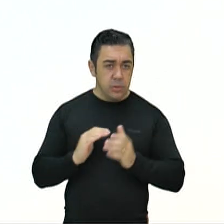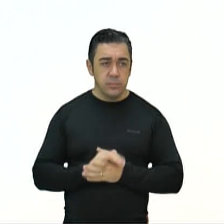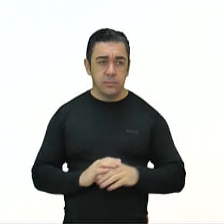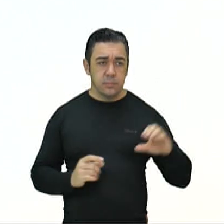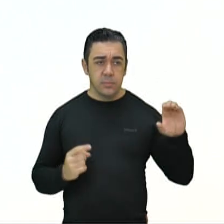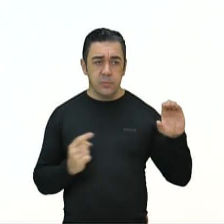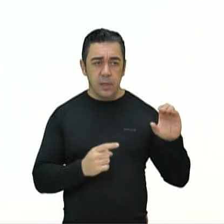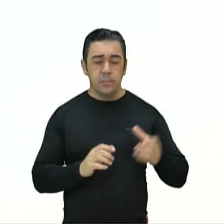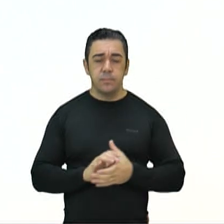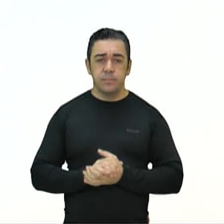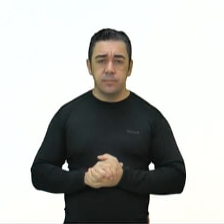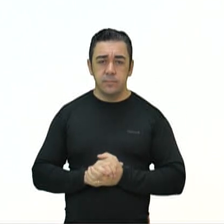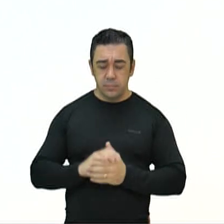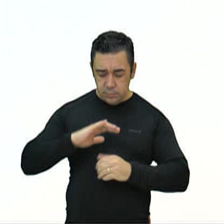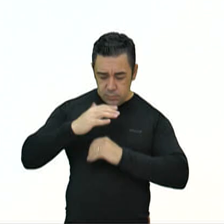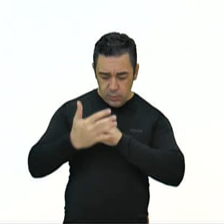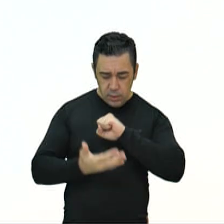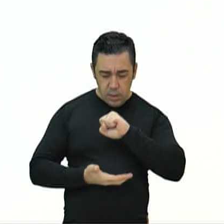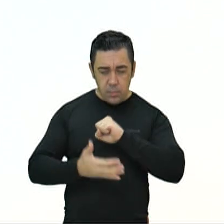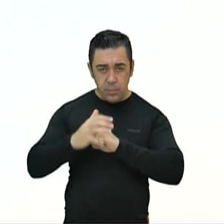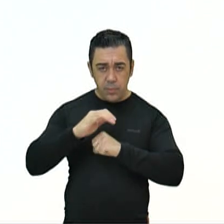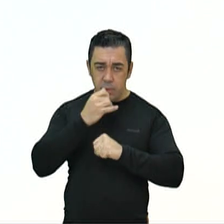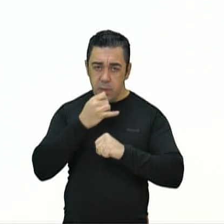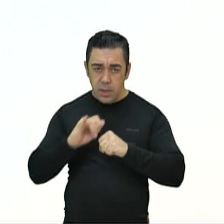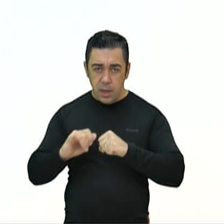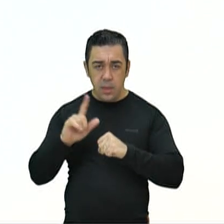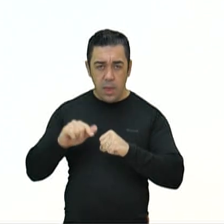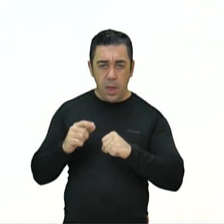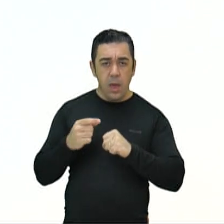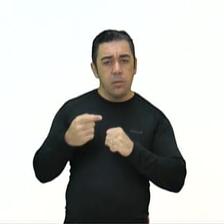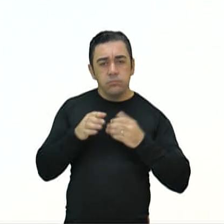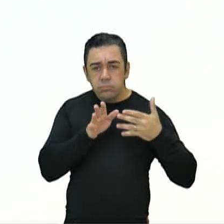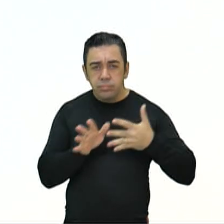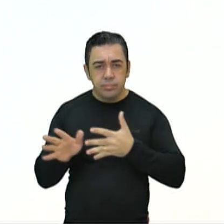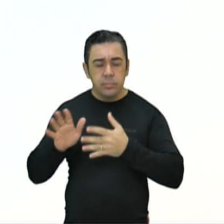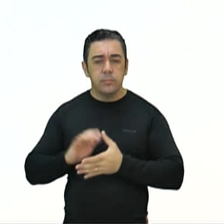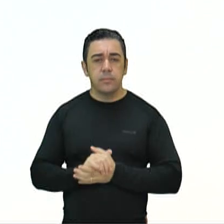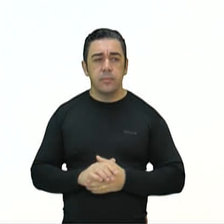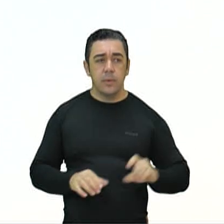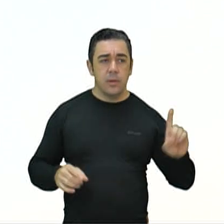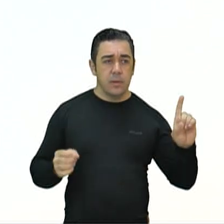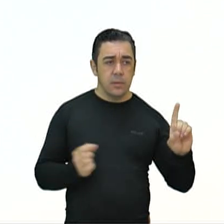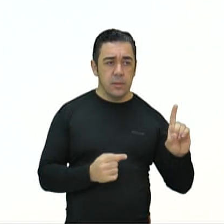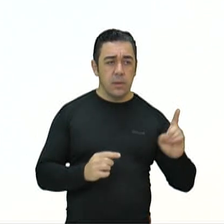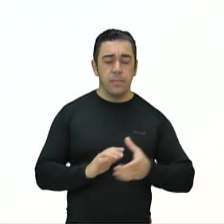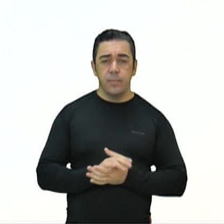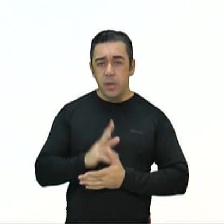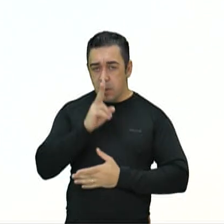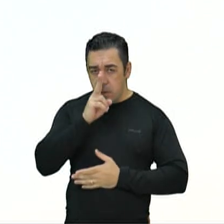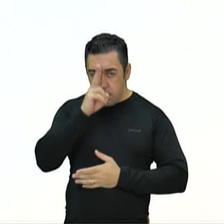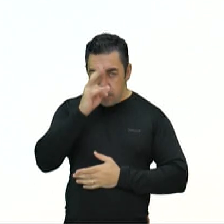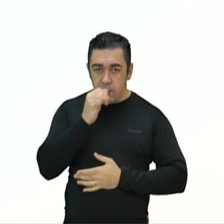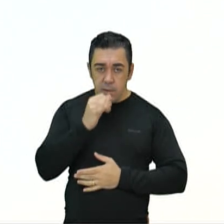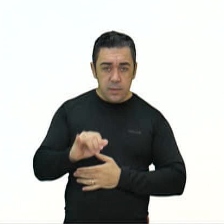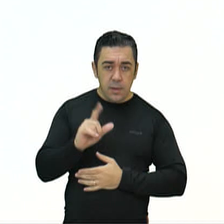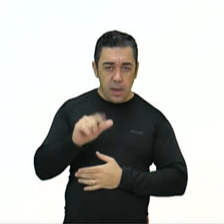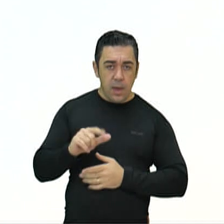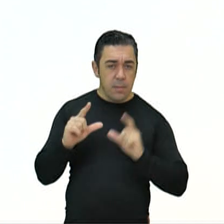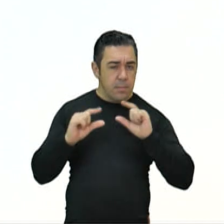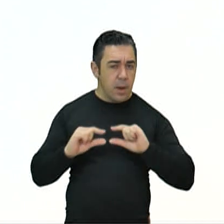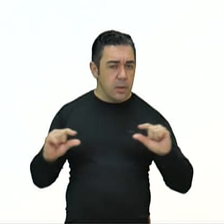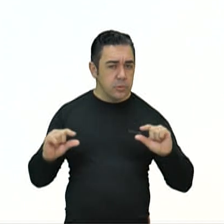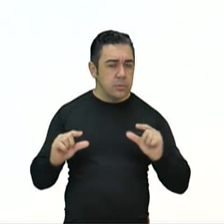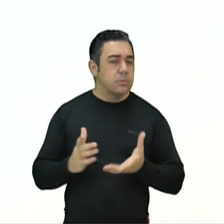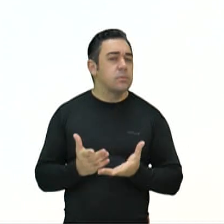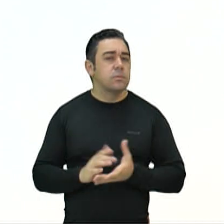letra C, o campo elétrico envolvido for uniforme, e a letra D, a força elétrica envolvida for baixa.